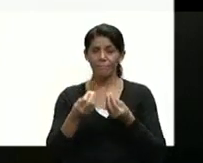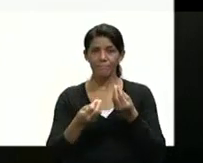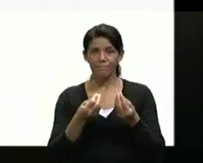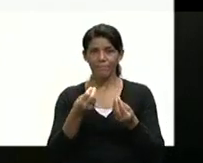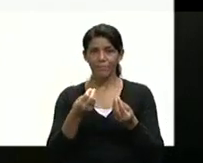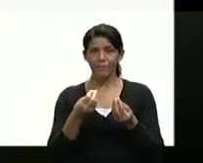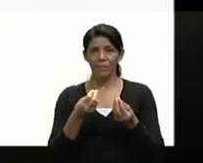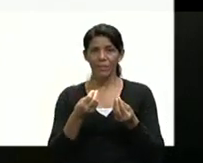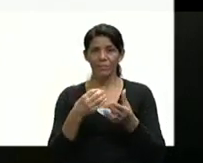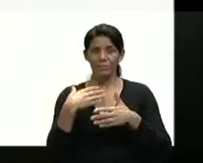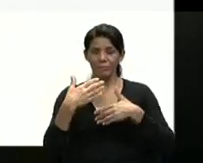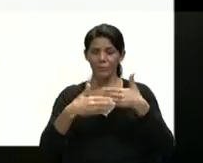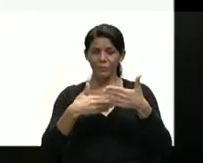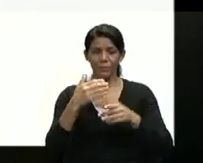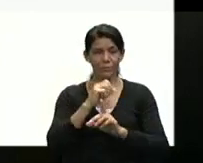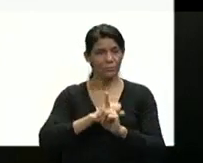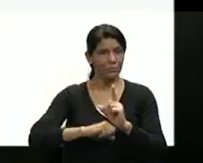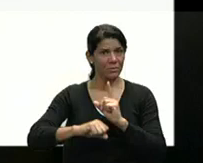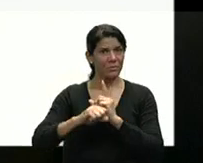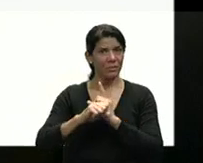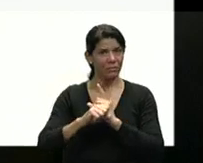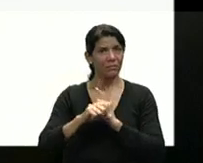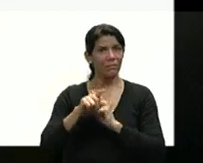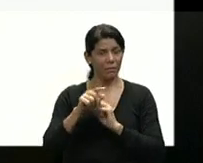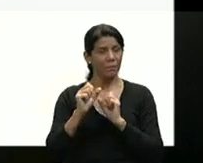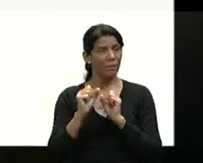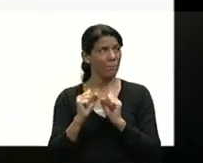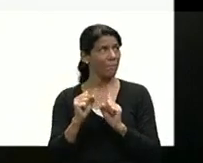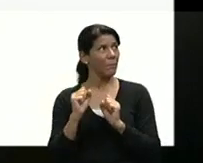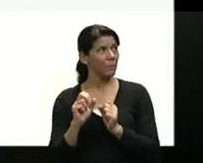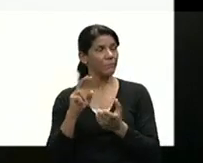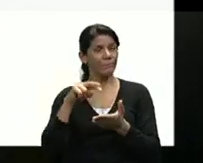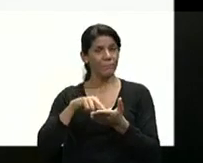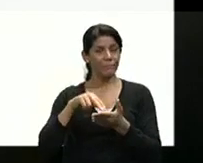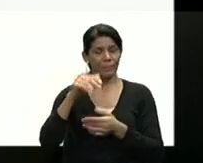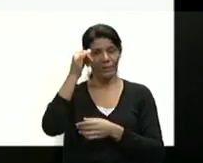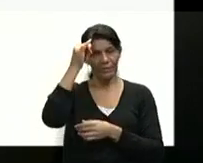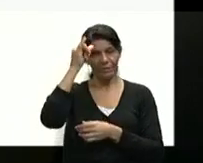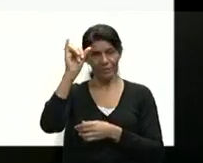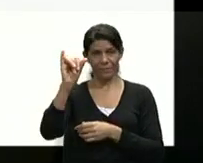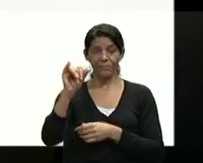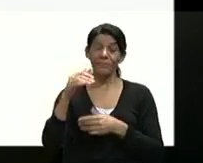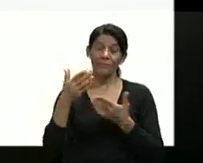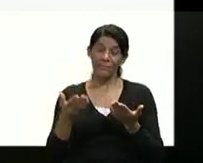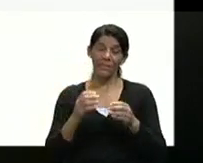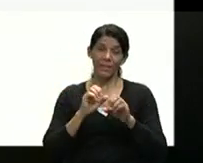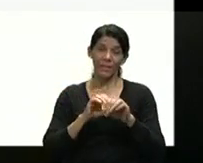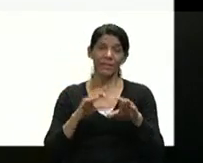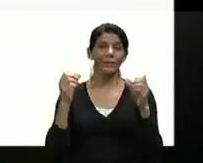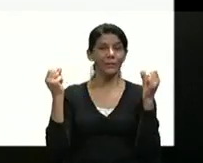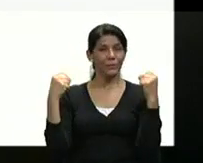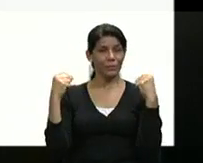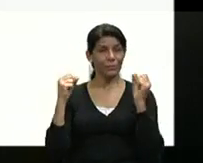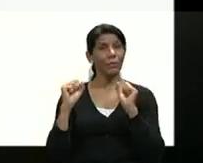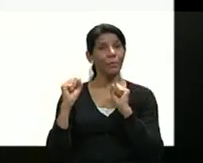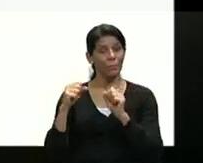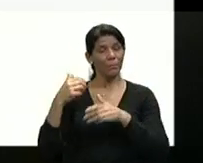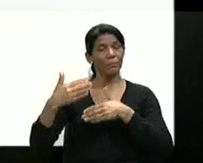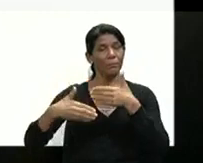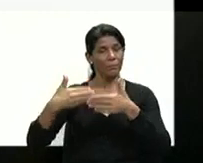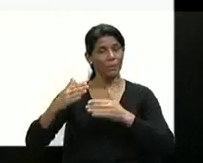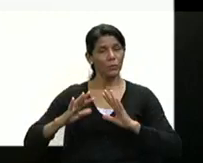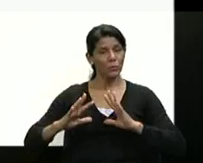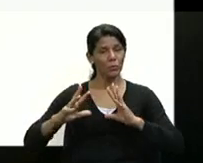um desenvolvimento social, possam atuar nessa prevenção. E aí a educação física, ela trabalha